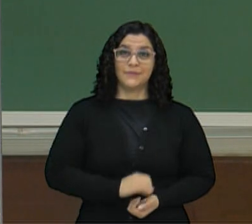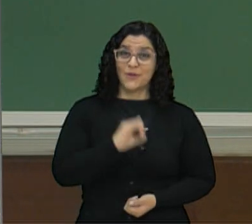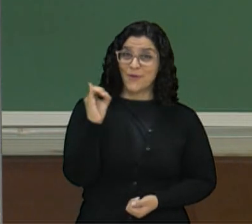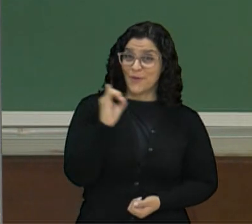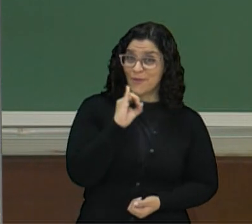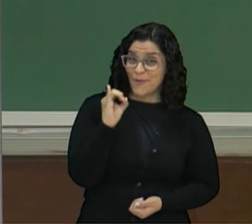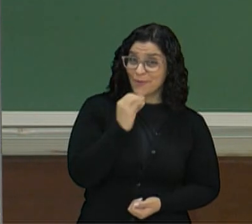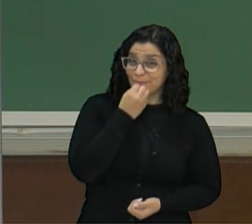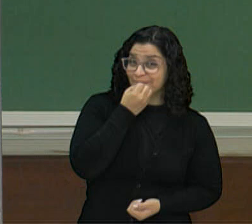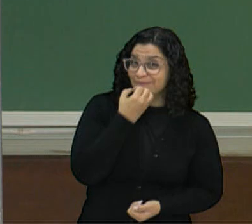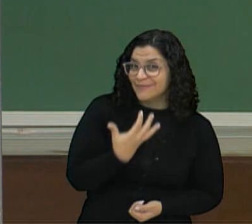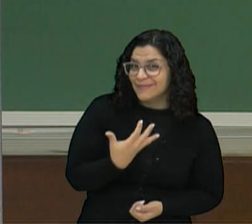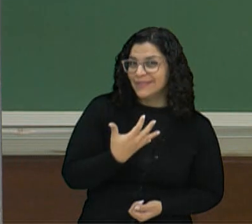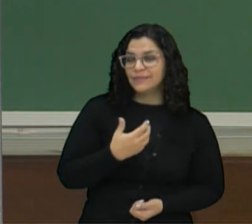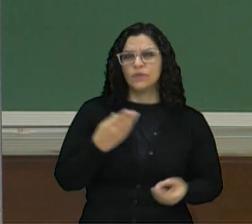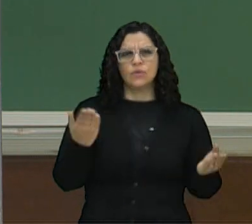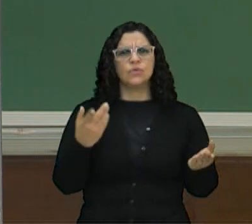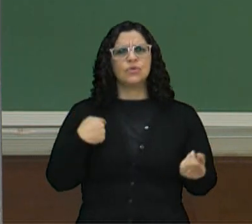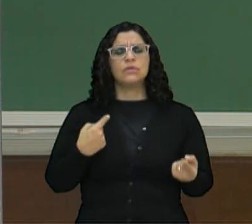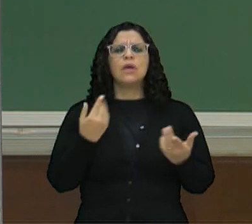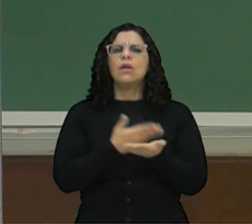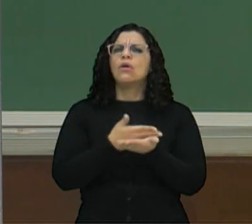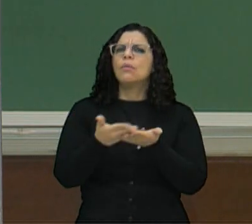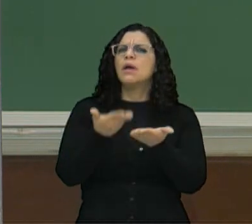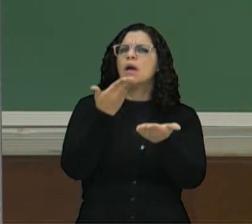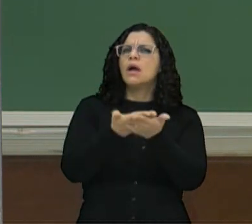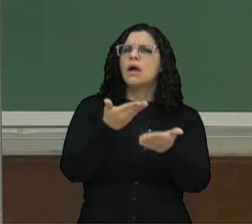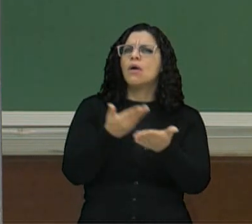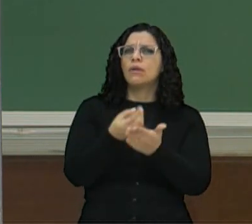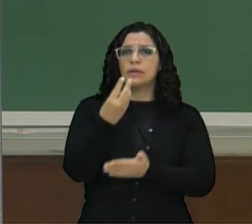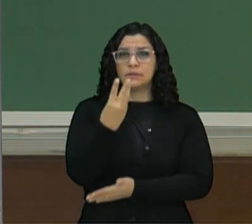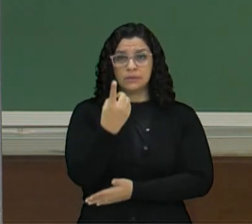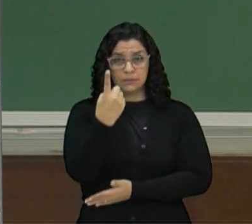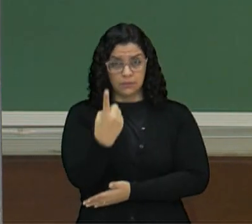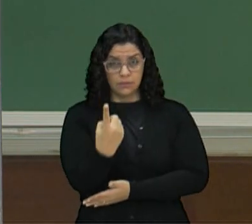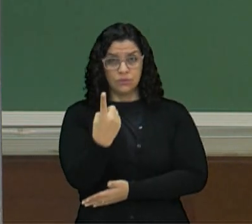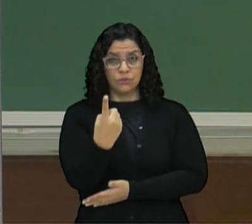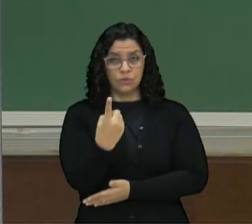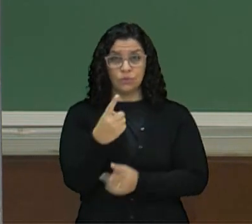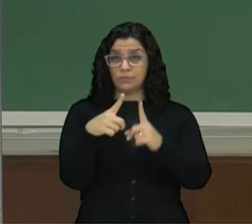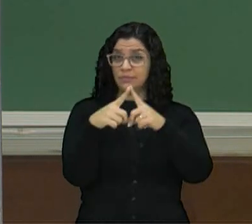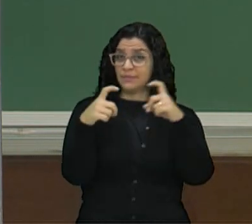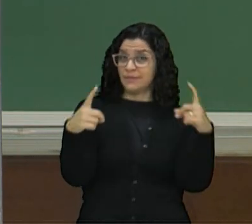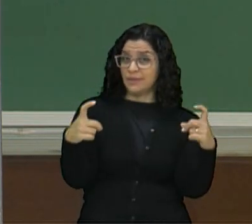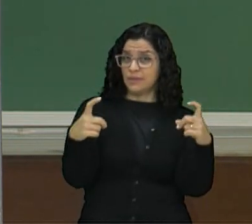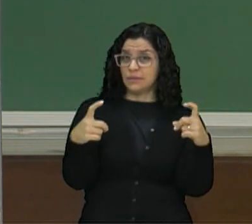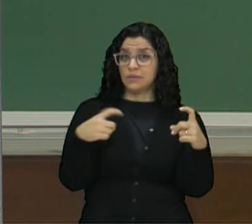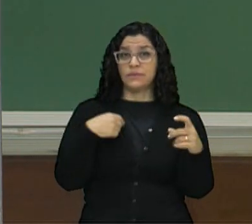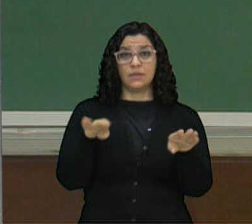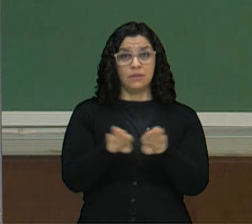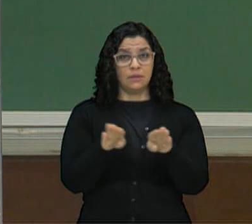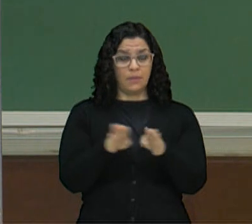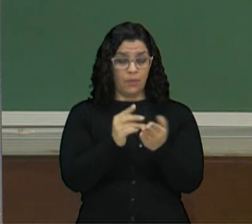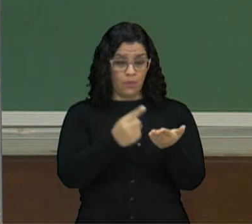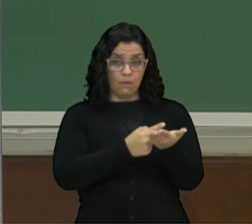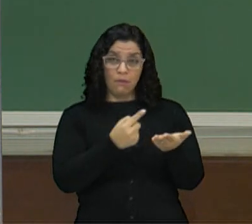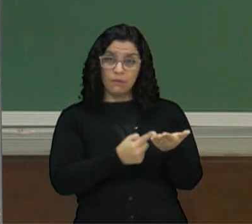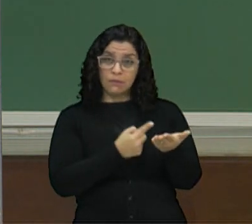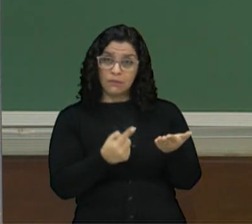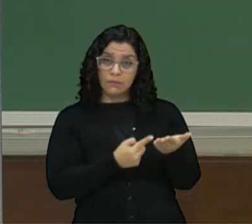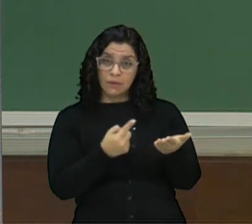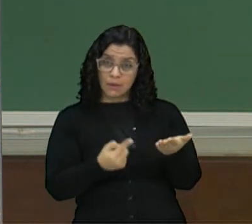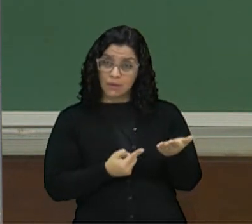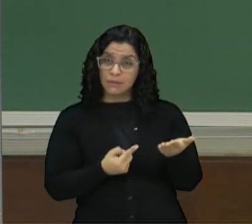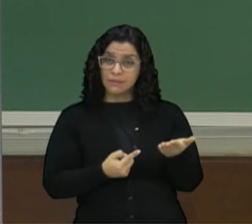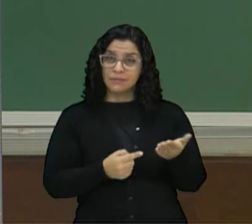Olá, pessoinhas! Tudo bem com vocês? Hoje nós vamos iniciar a nossa aula de número 31 de Ciências. Não deixe de pegar o seu caderninho,